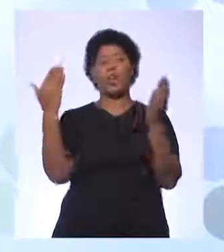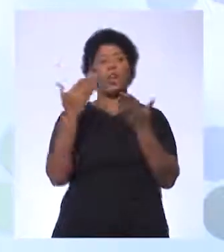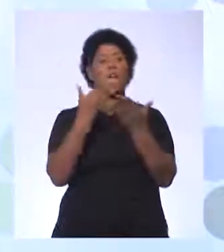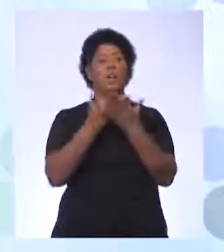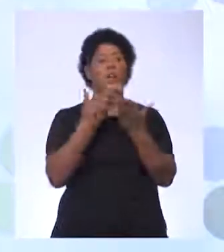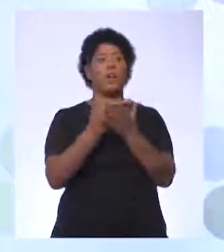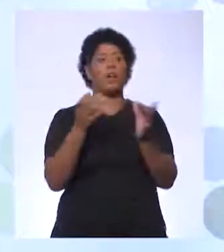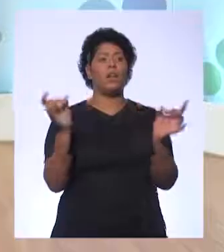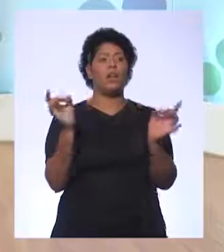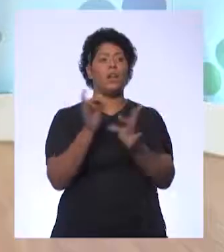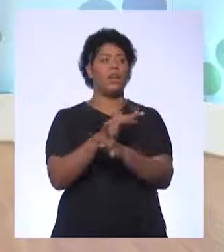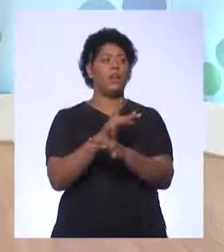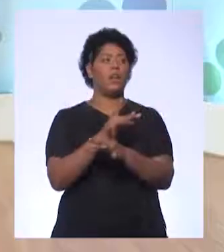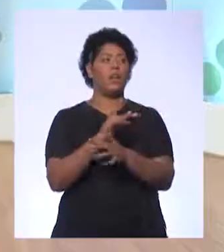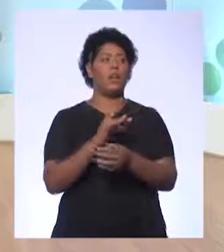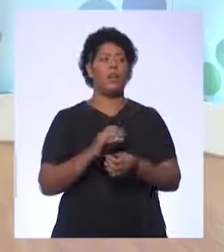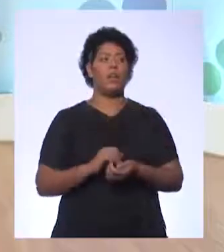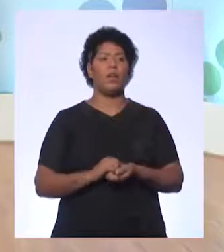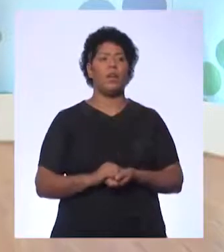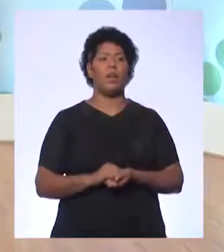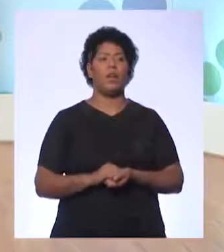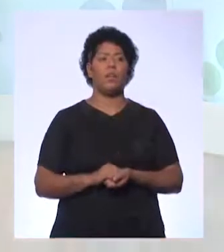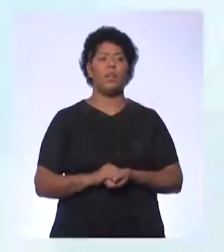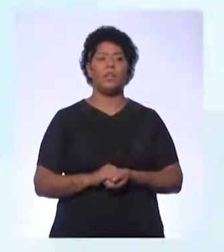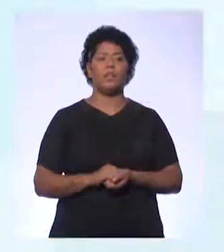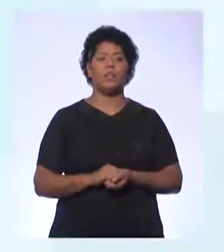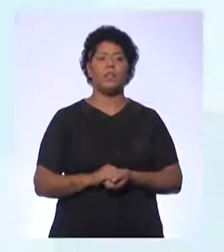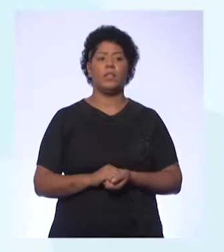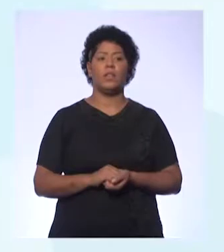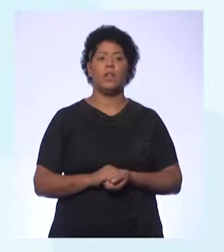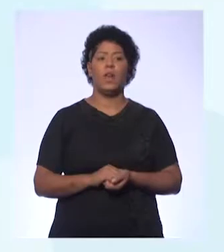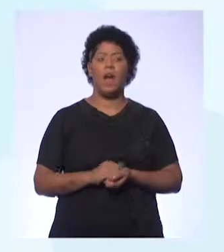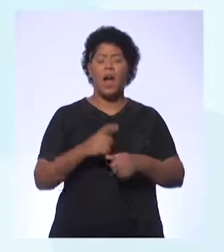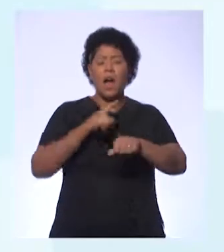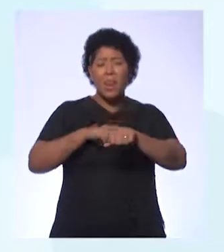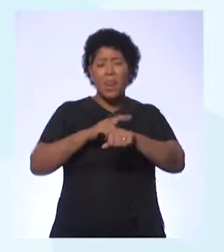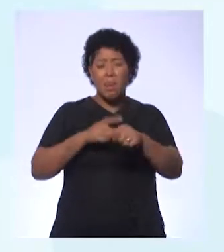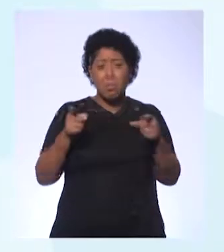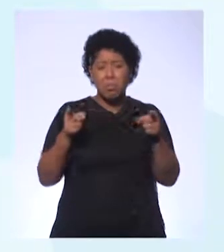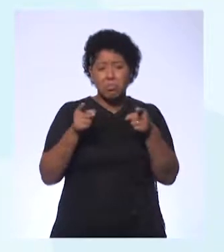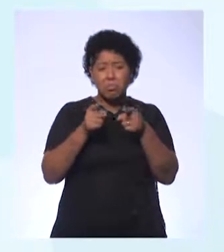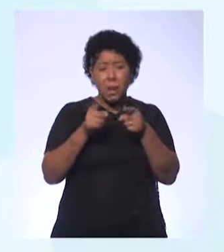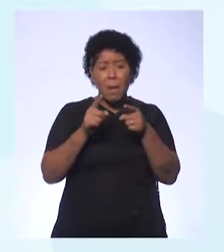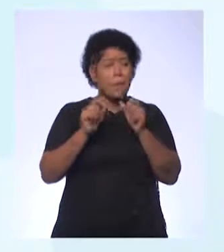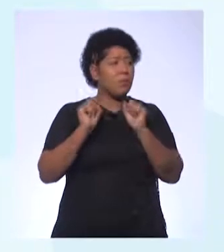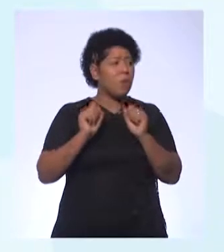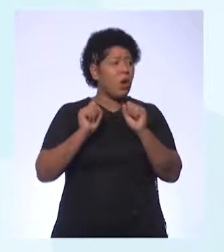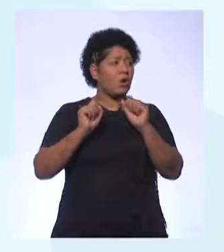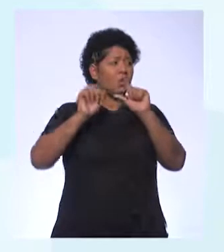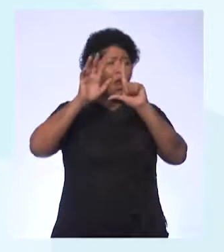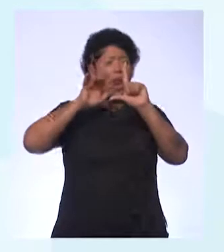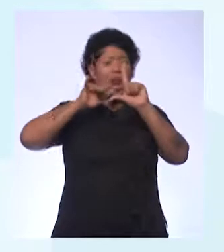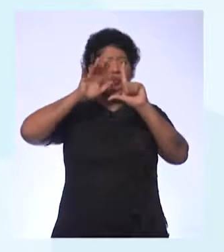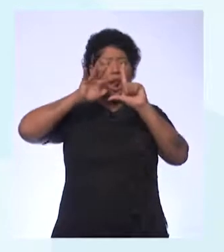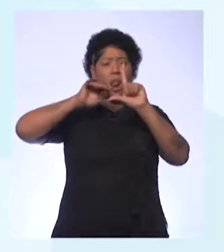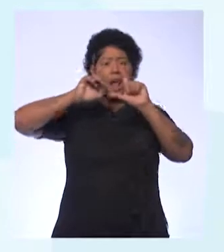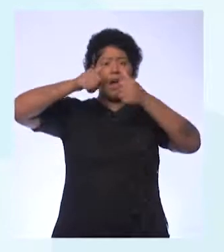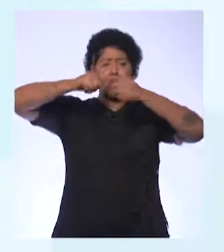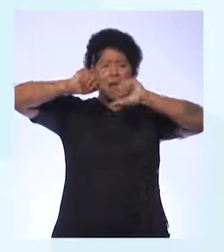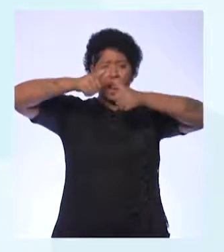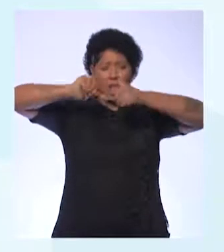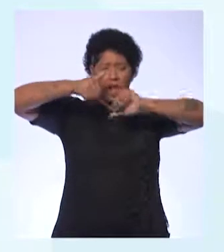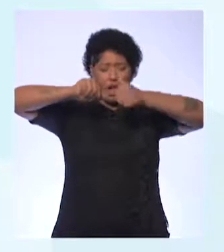né, professor Mauro? Acabou, infelizmente, pouco tempo, mas foi um prazer. Avaliem a aula aí, está aí o QR